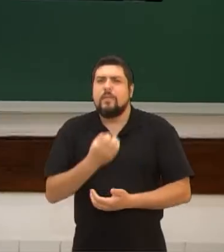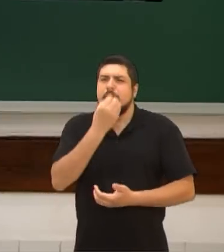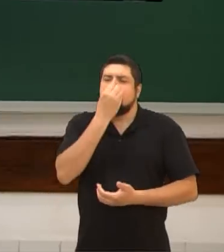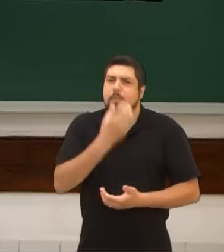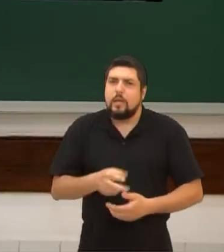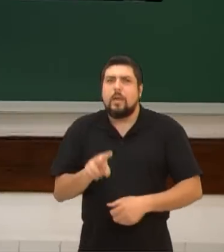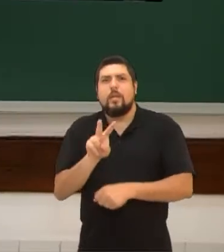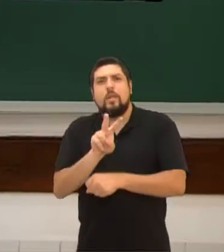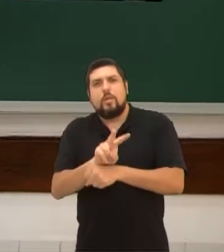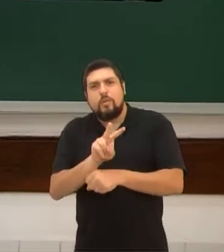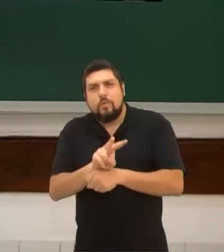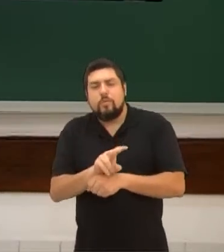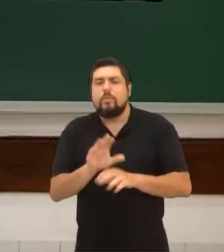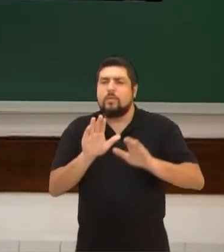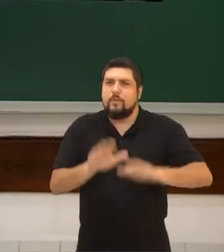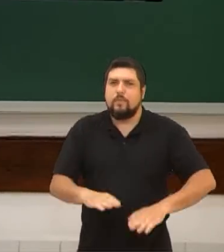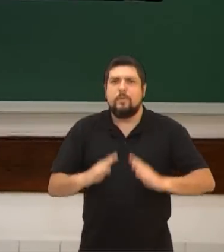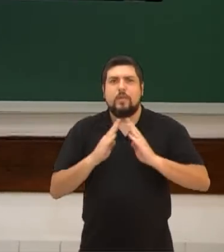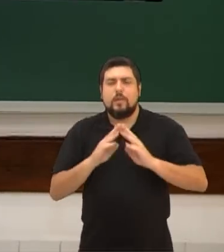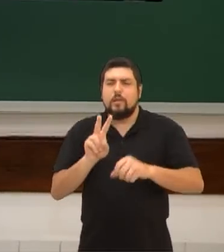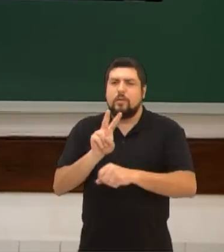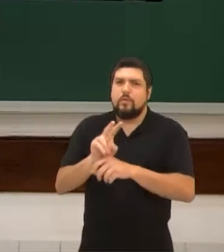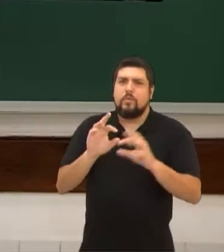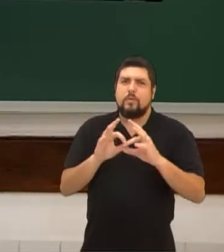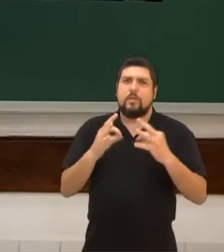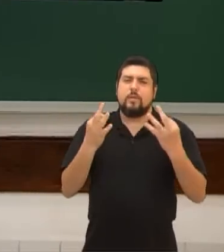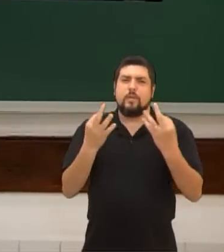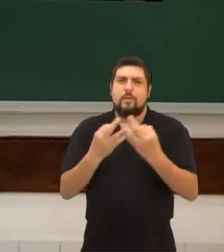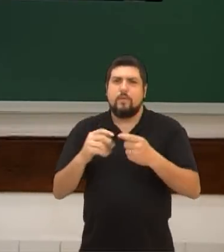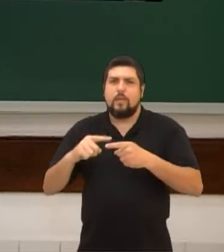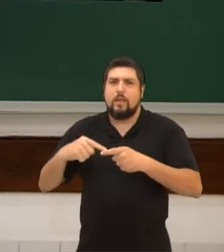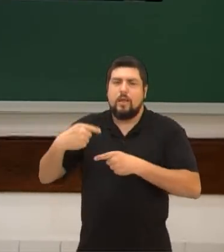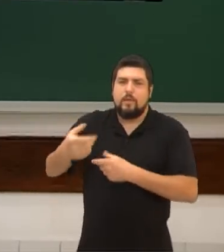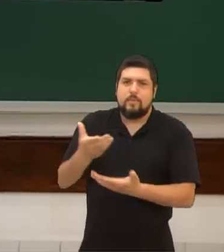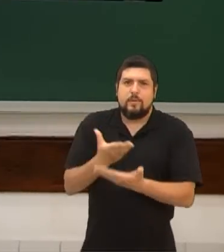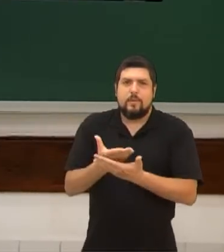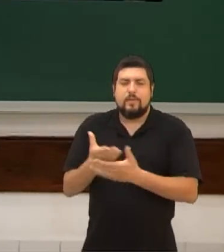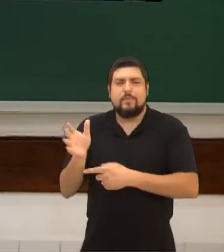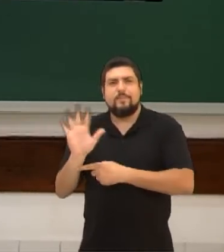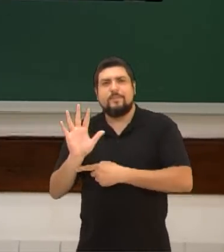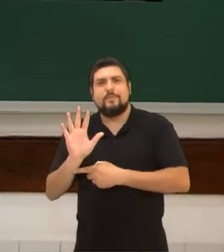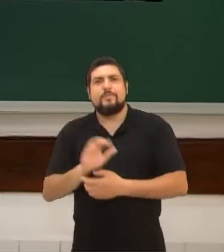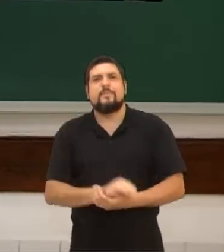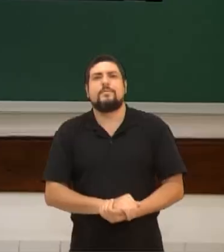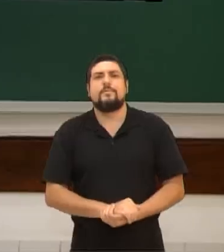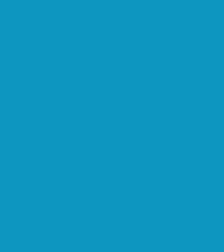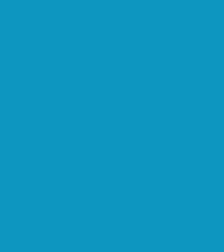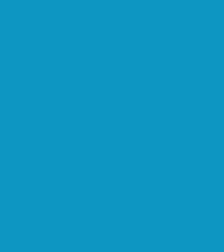bem, cuidem-se, fiquem em casa, cuidem da família de vocês e até a próxima aula.